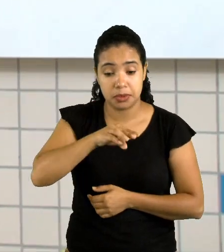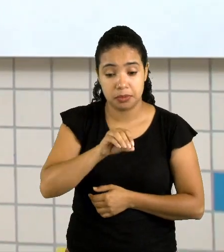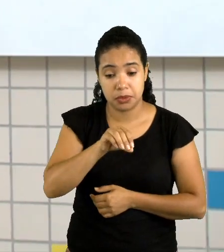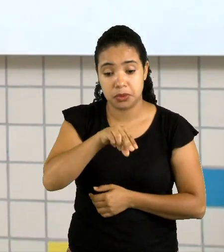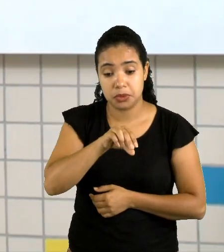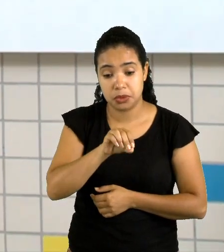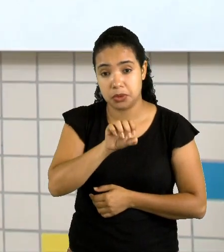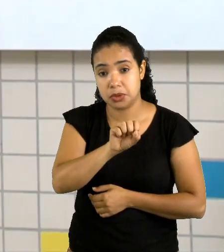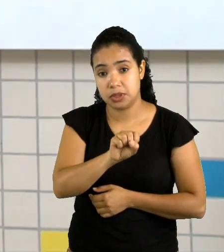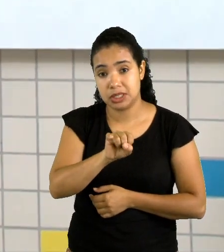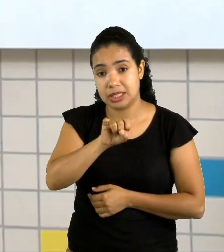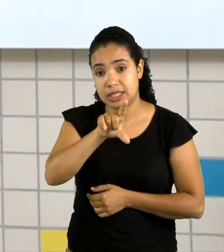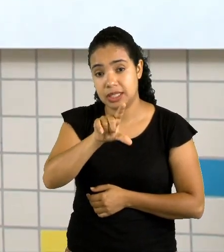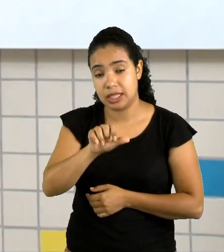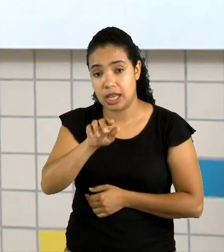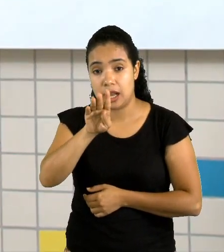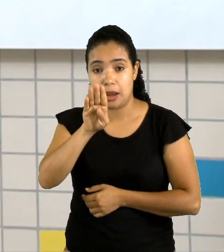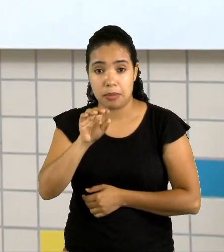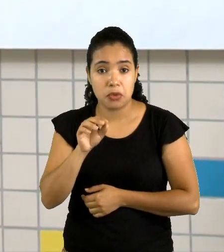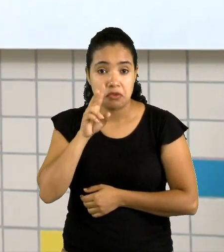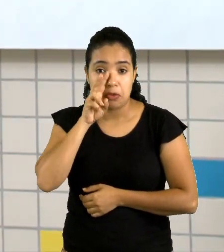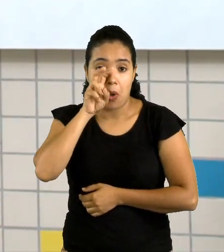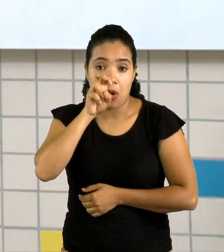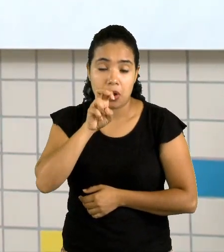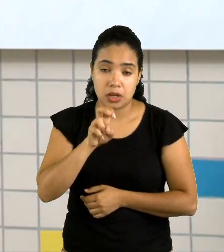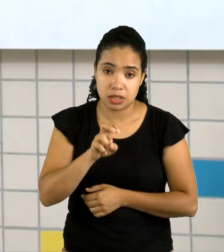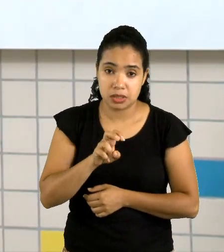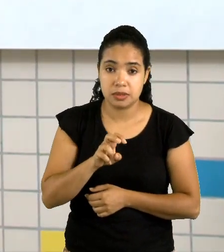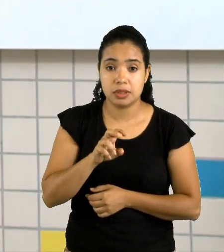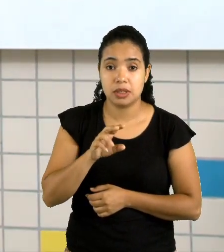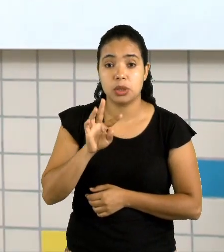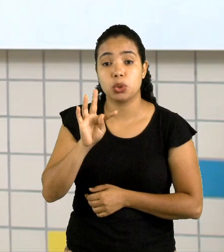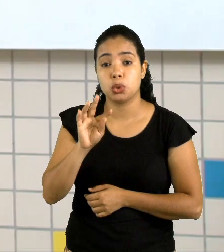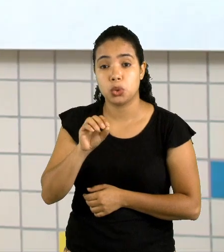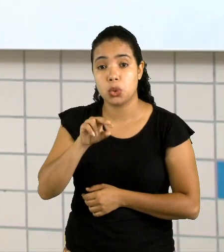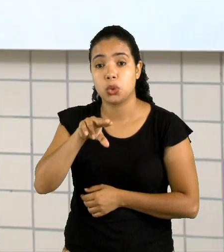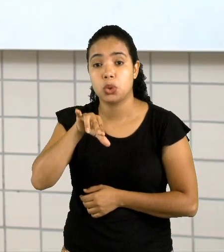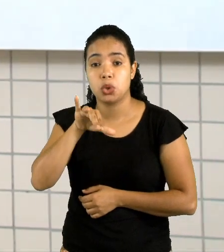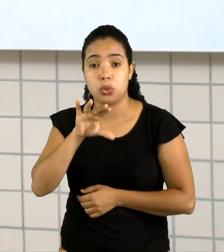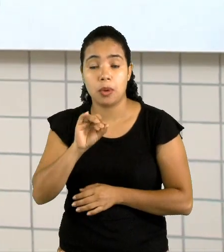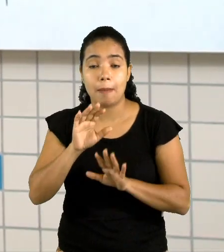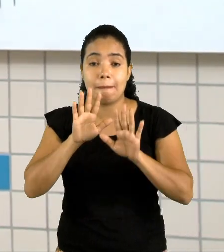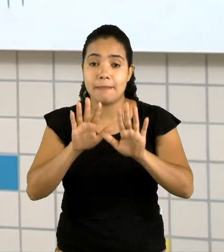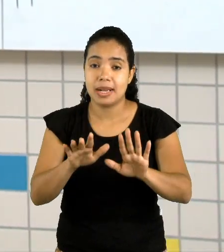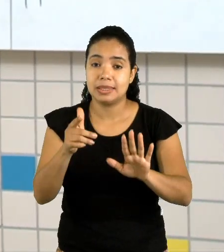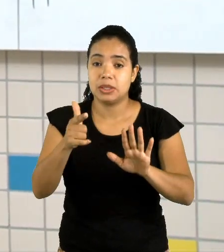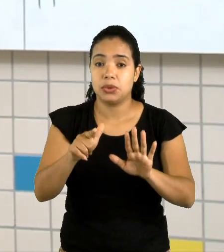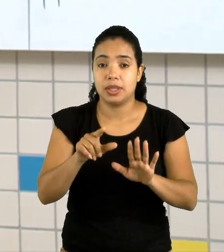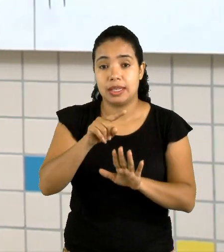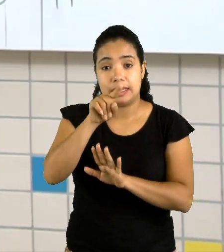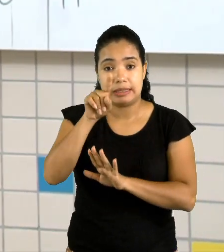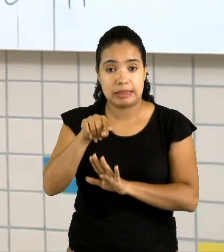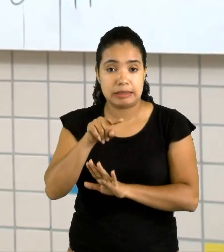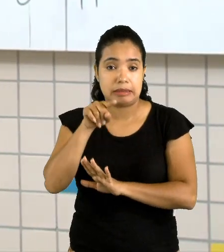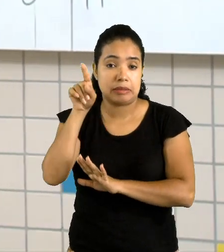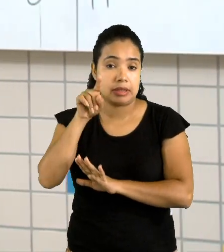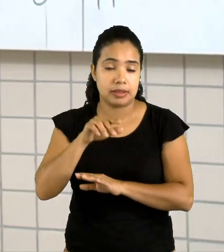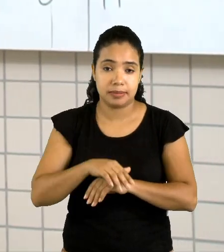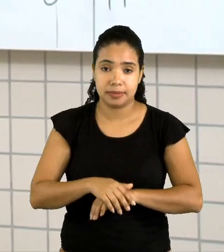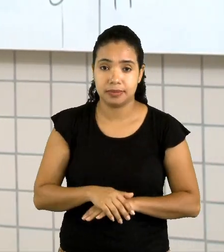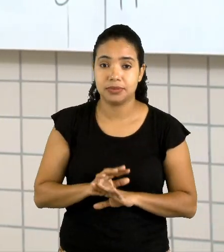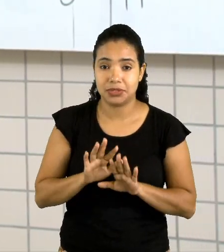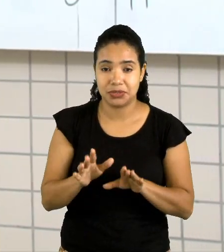seja, são tônicos, mas não tem acento. Vamos prestar bem atenção, porque nas aulas futuras nós vamos retomar